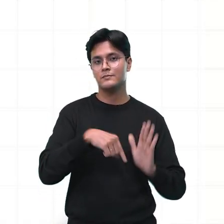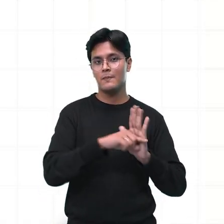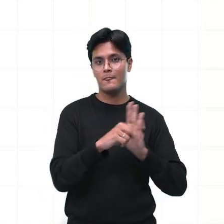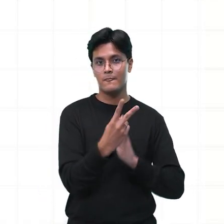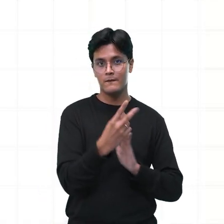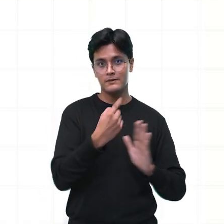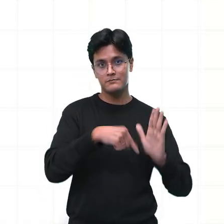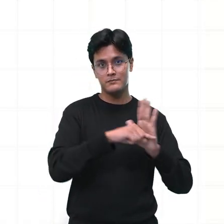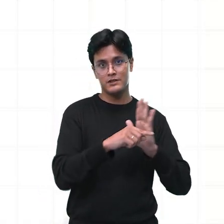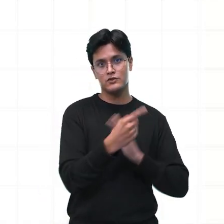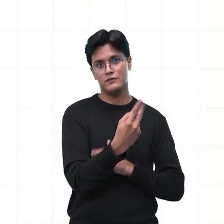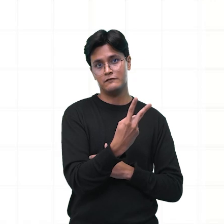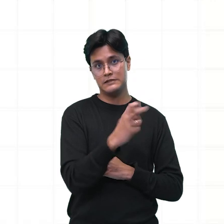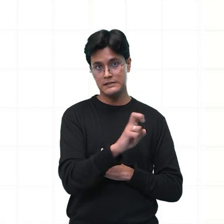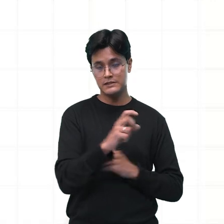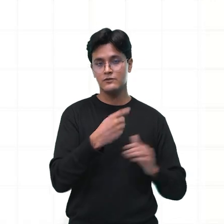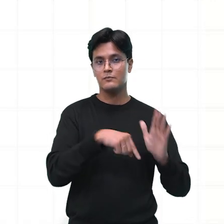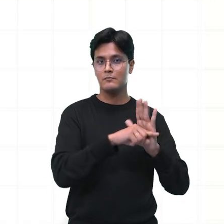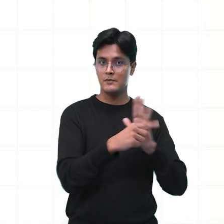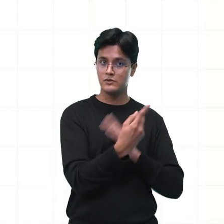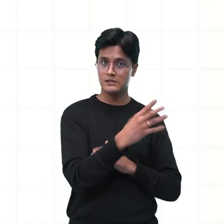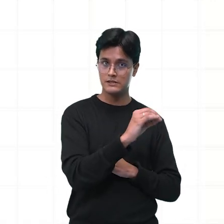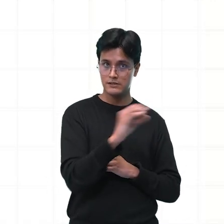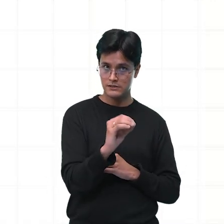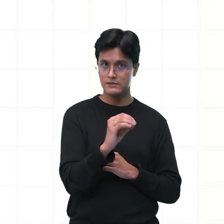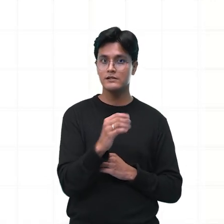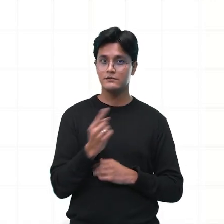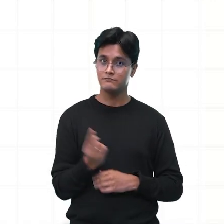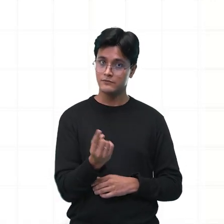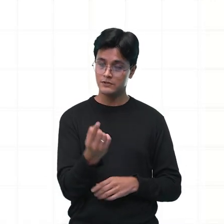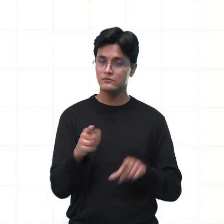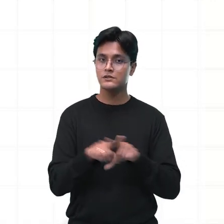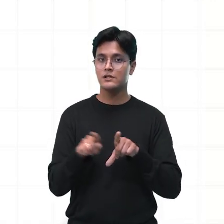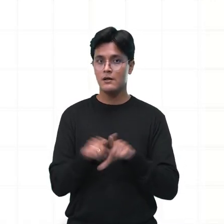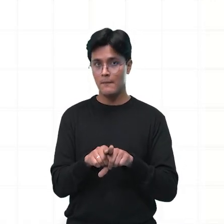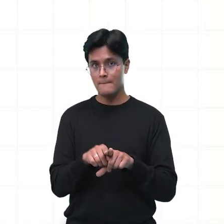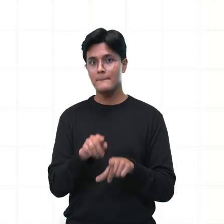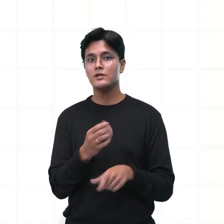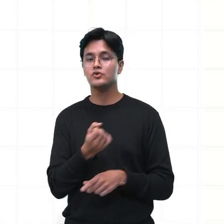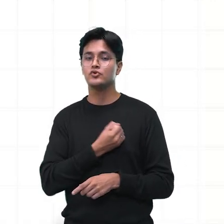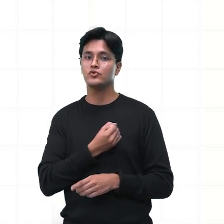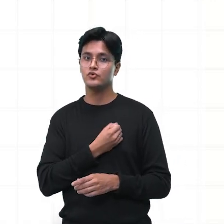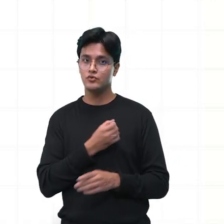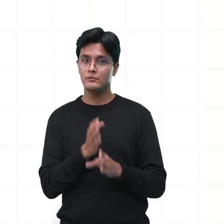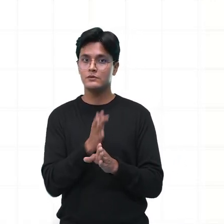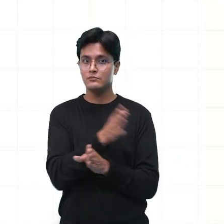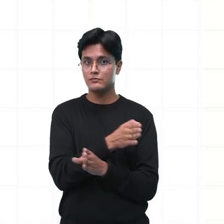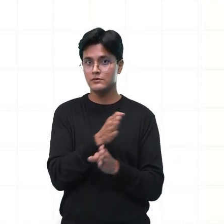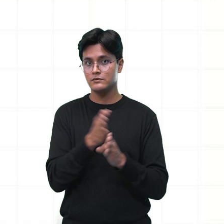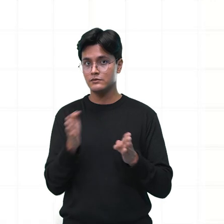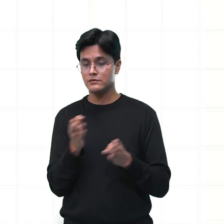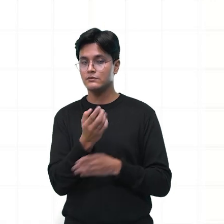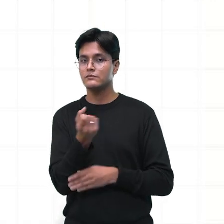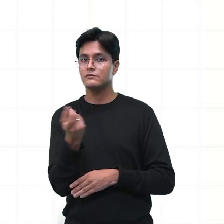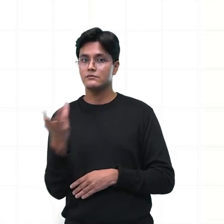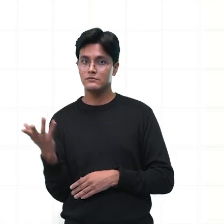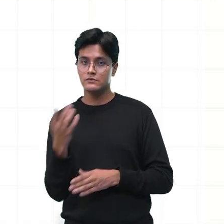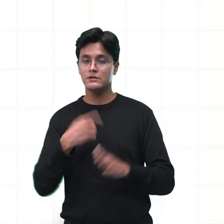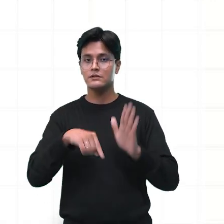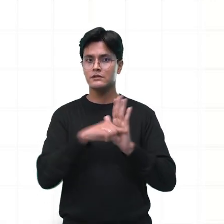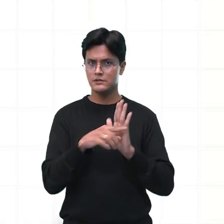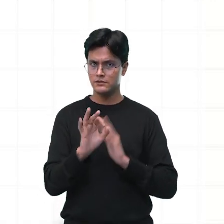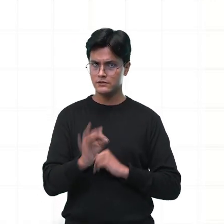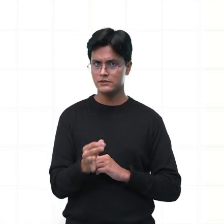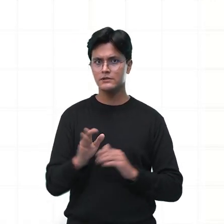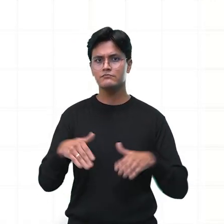3, menos 25, menos 100, infinitamente também, eles são chamados números inteiros negativos, tá certo? Então, o